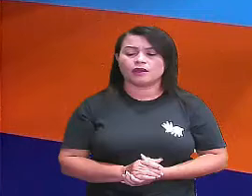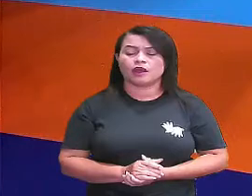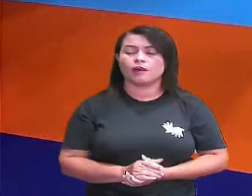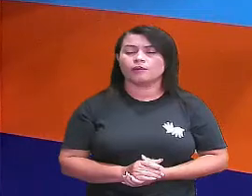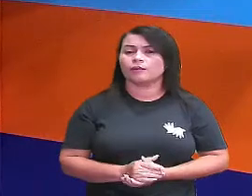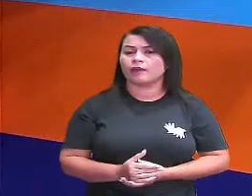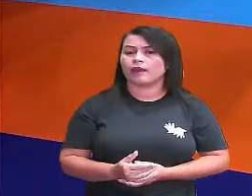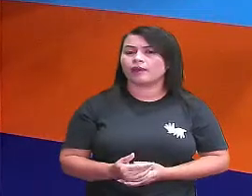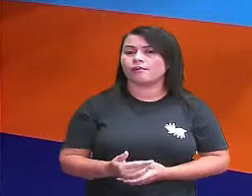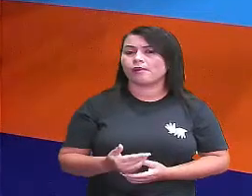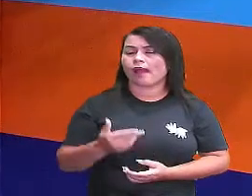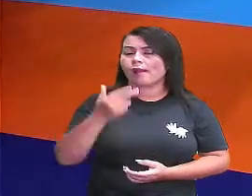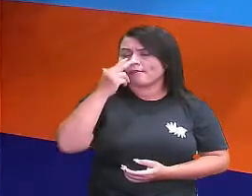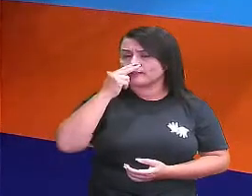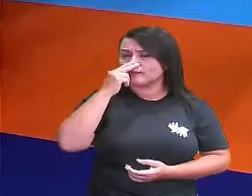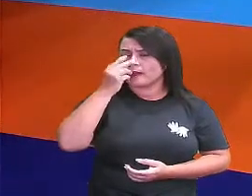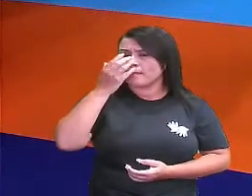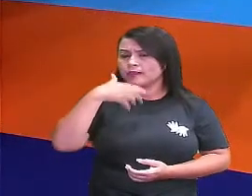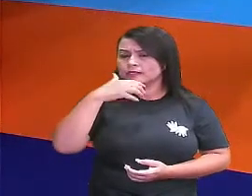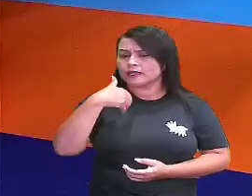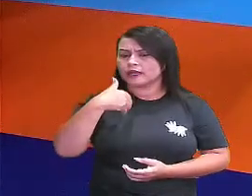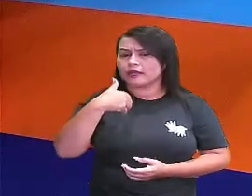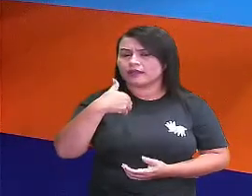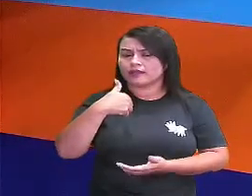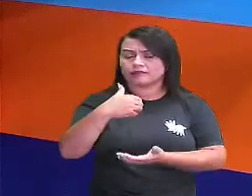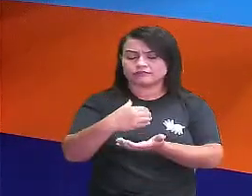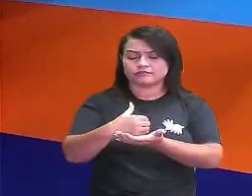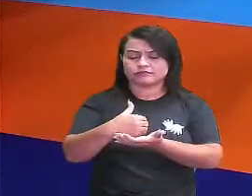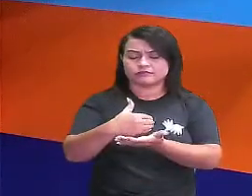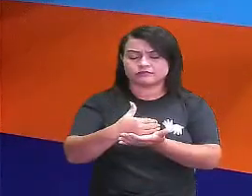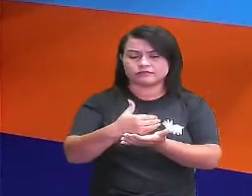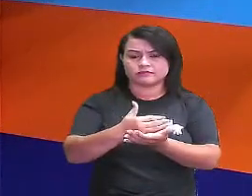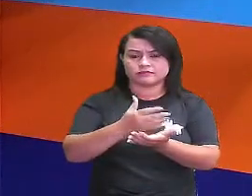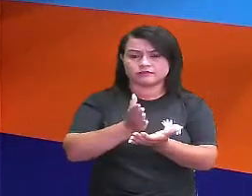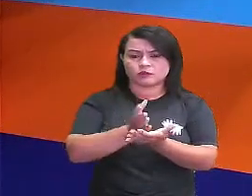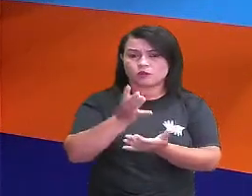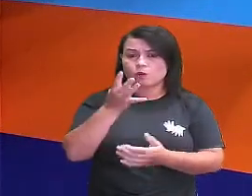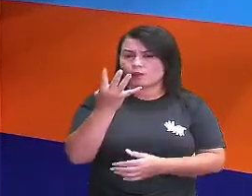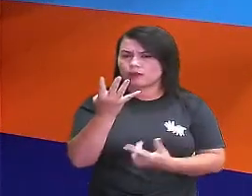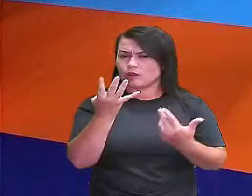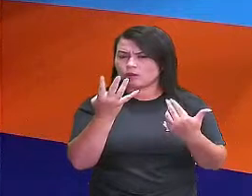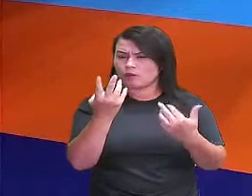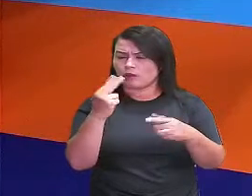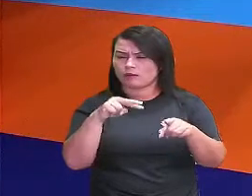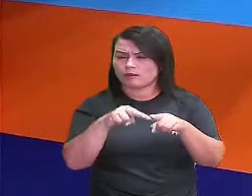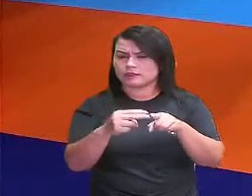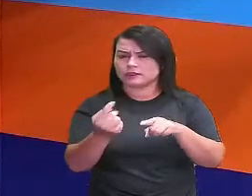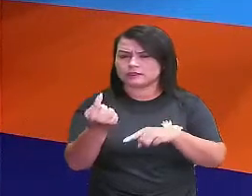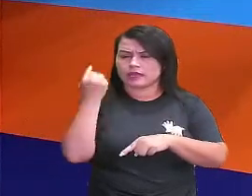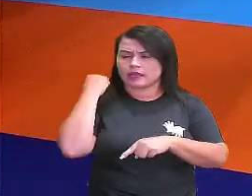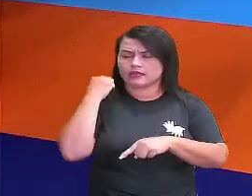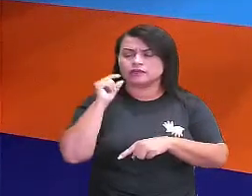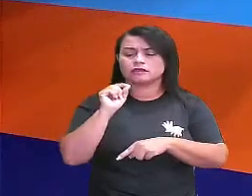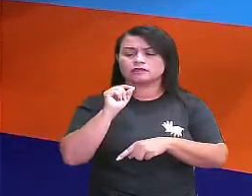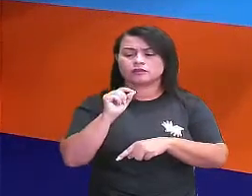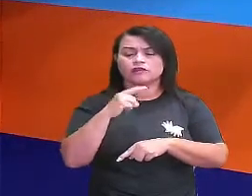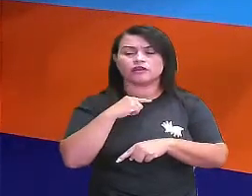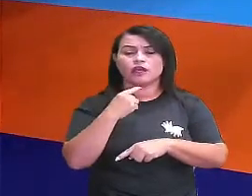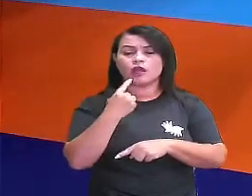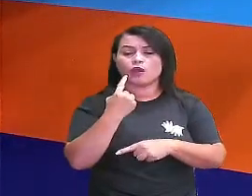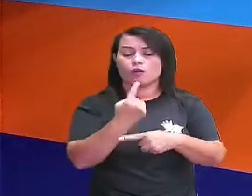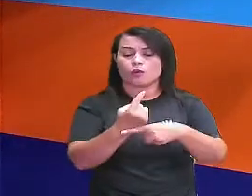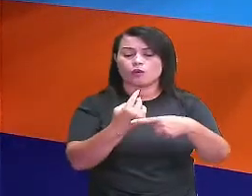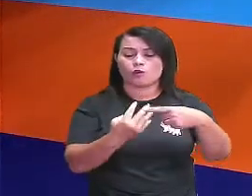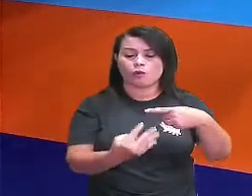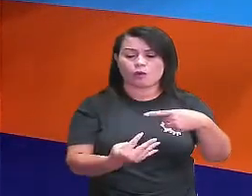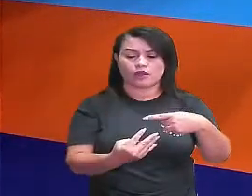mesma maçã e divido em 4, como a gente fez lá com a pizza, eu vou ter 1/4 dessa maçã, tá? Eu vou ter essa